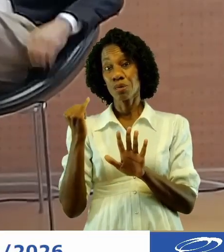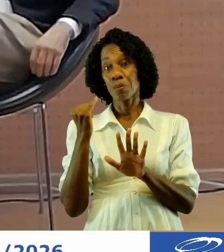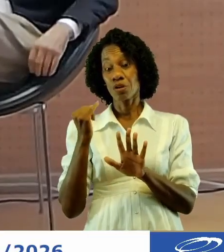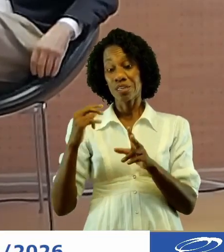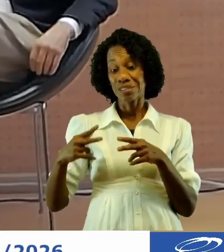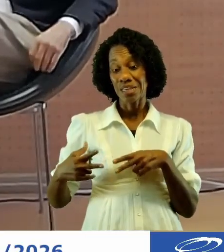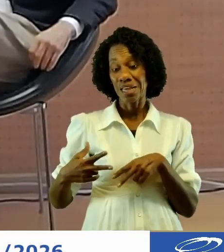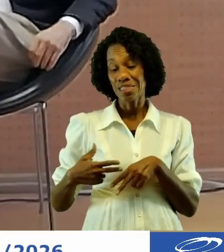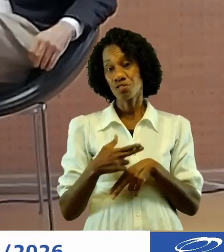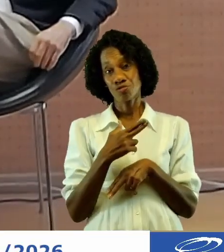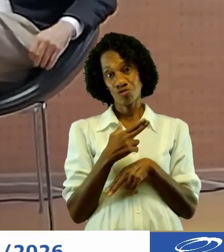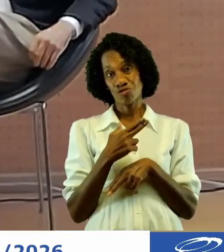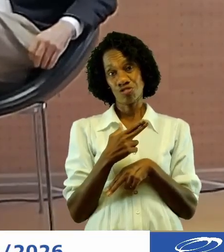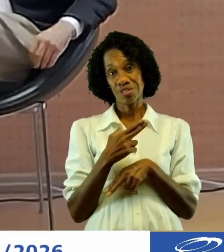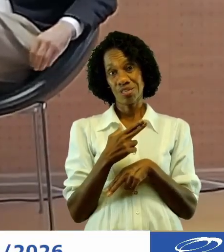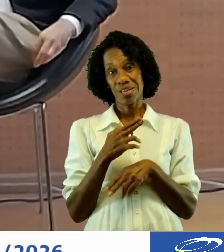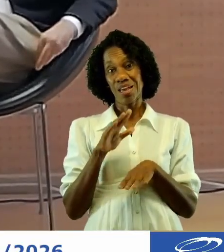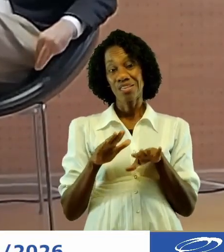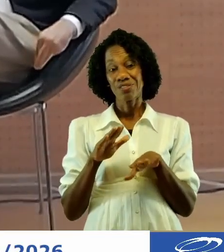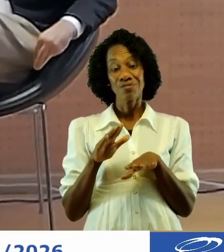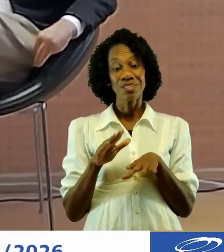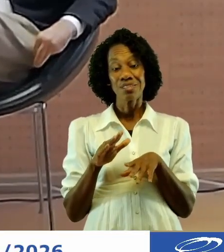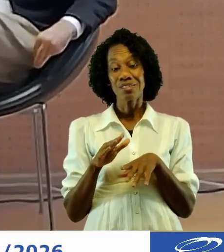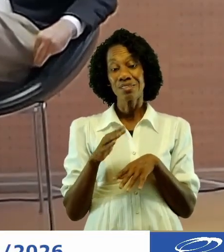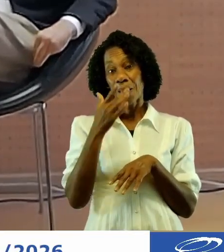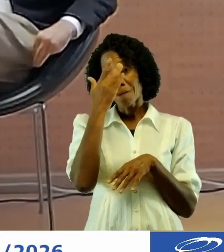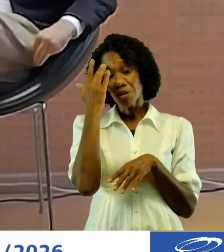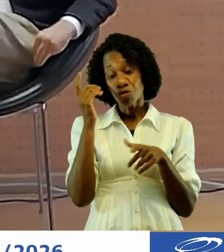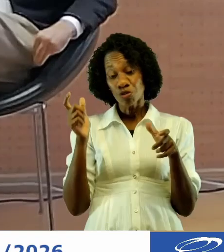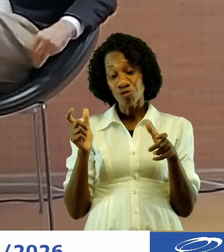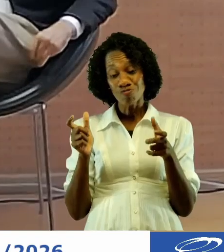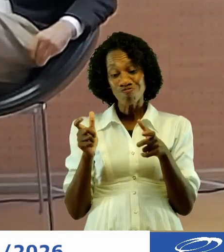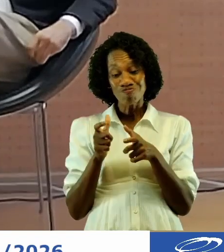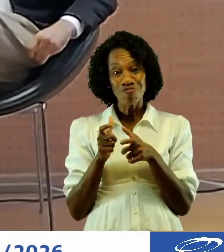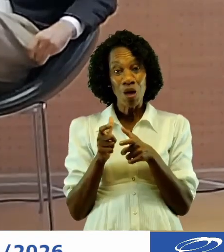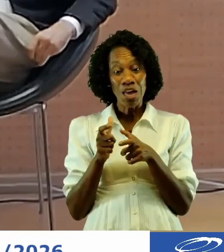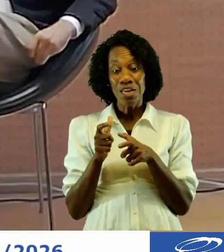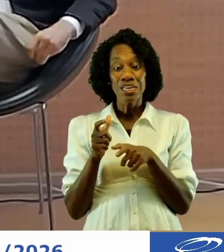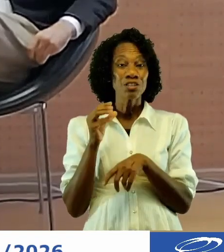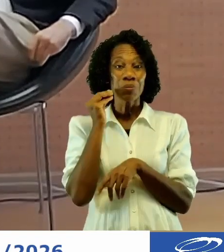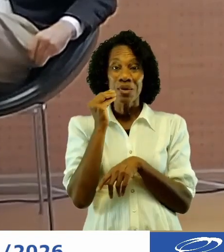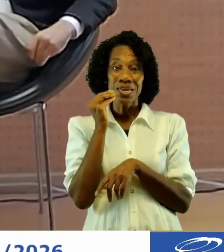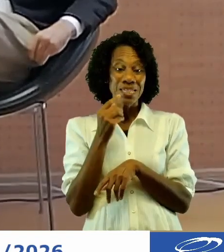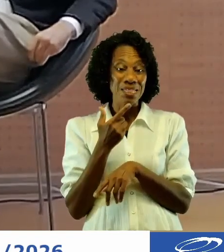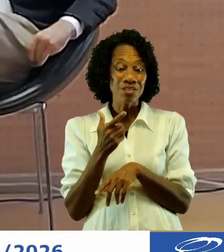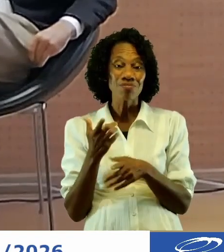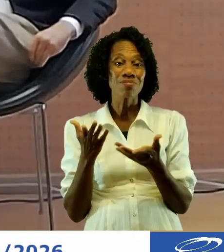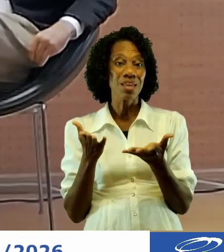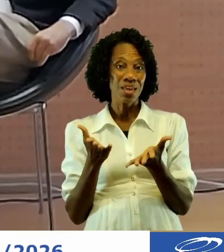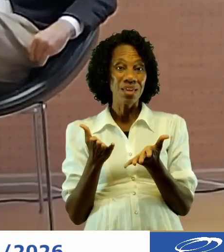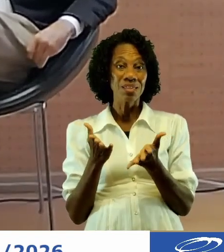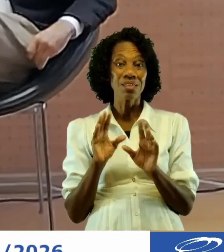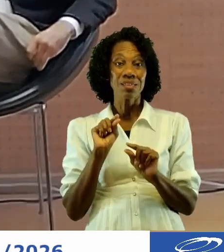opções e pessoas com menos experiência no tratamento de tratamento dessas bactérias são difíceis de tratamento, a ênfase no